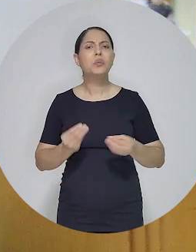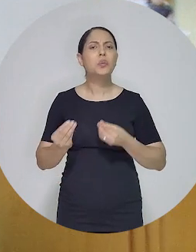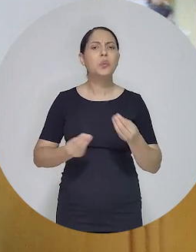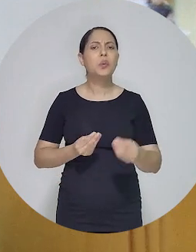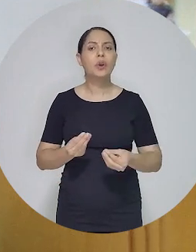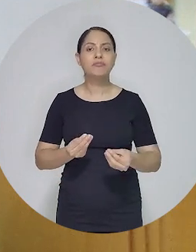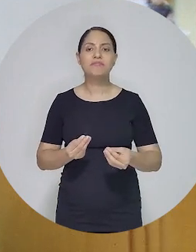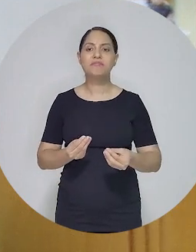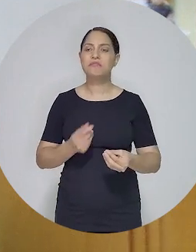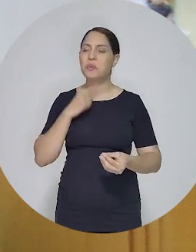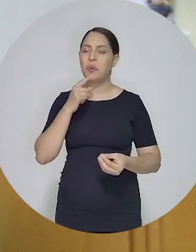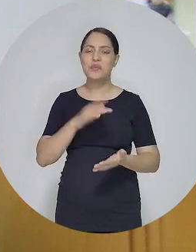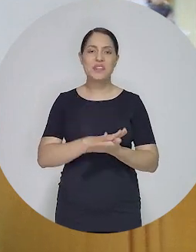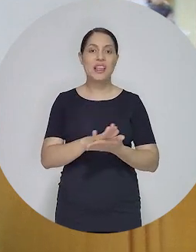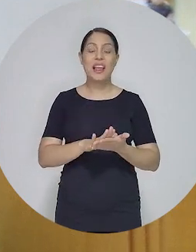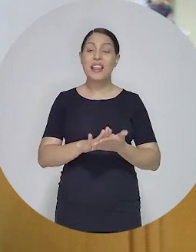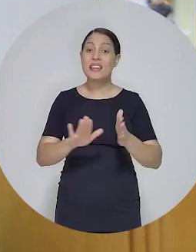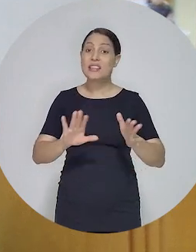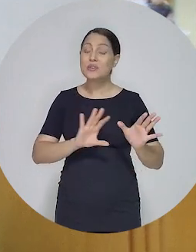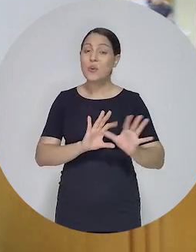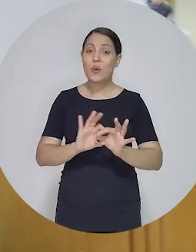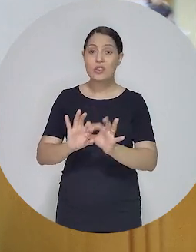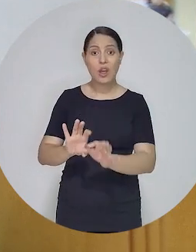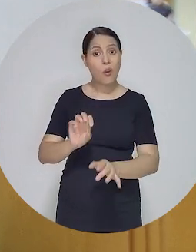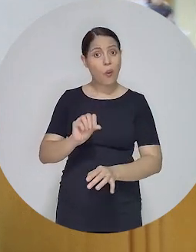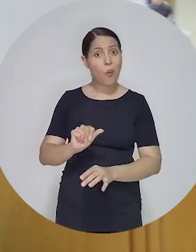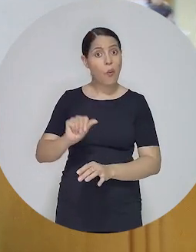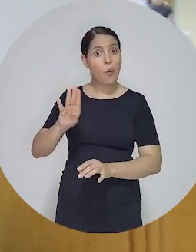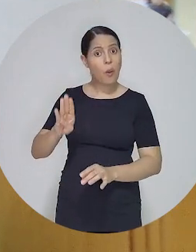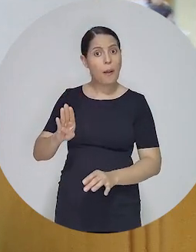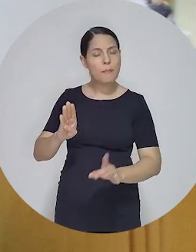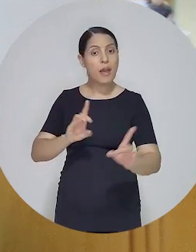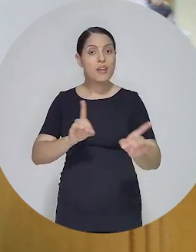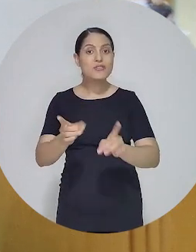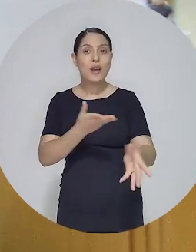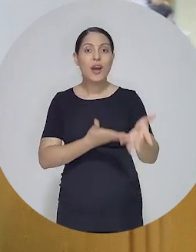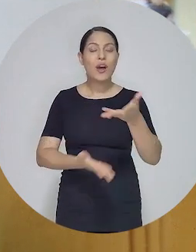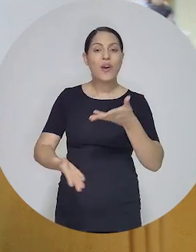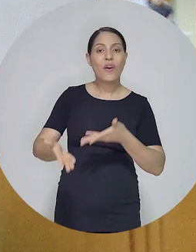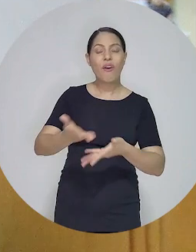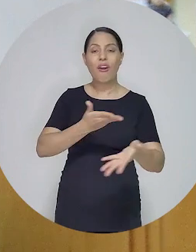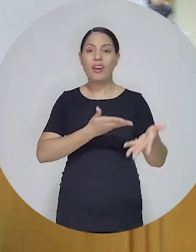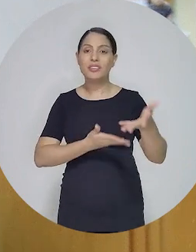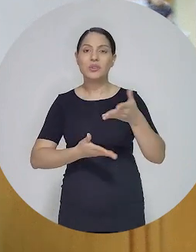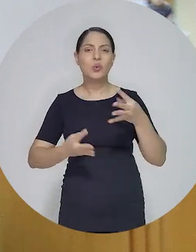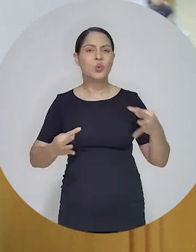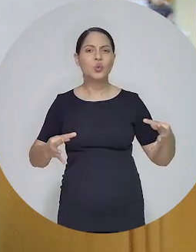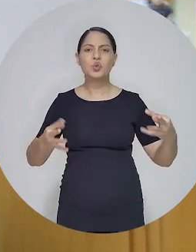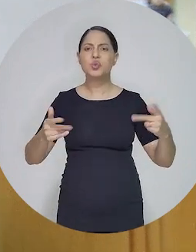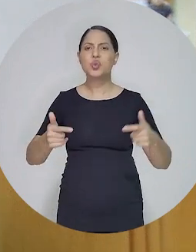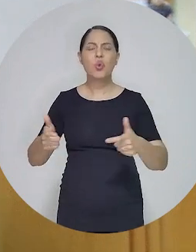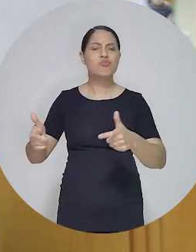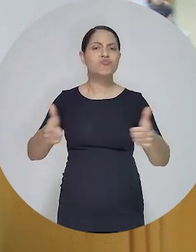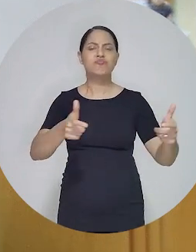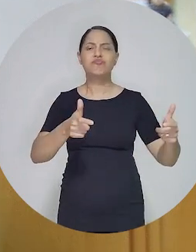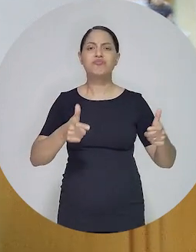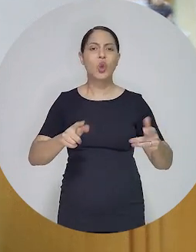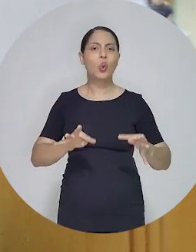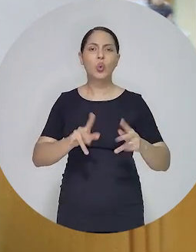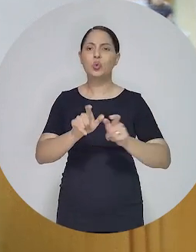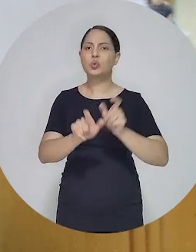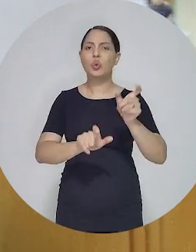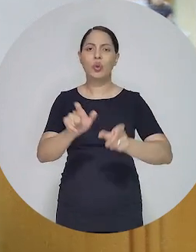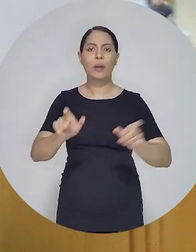cidadania, mas, acima de tudo, uma OAB apartidária, uma OAB que dialoga com todos